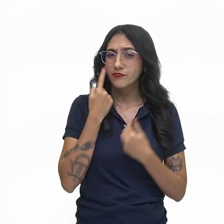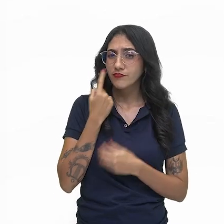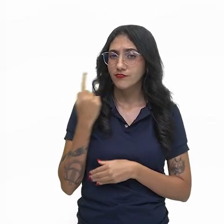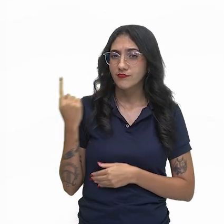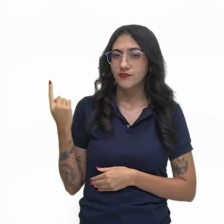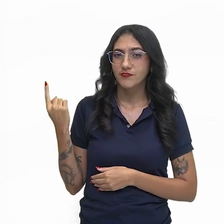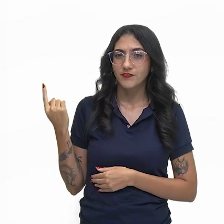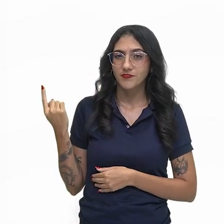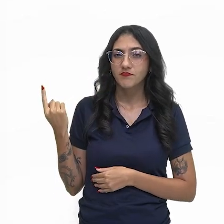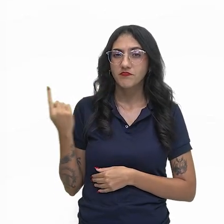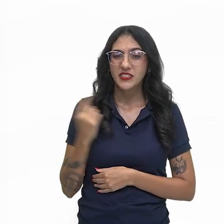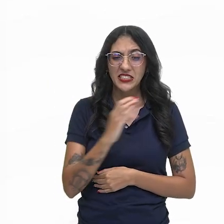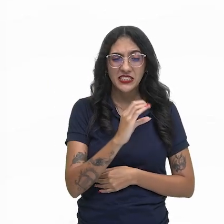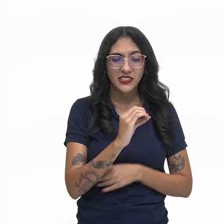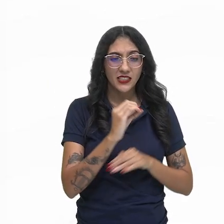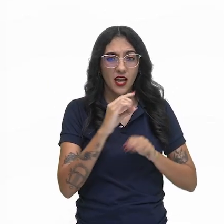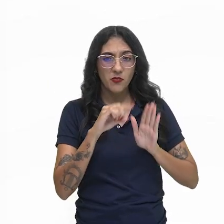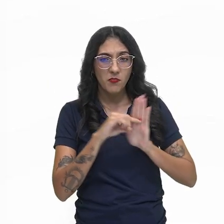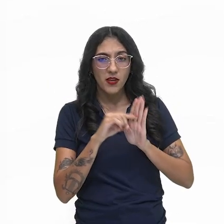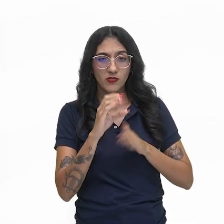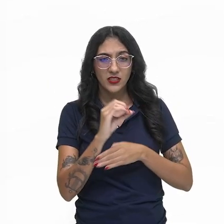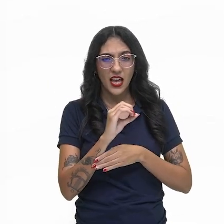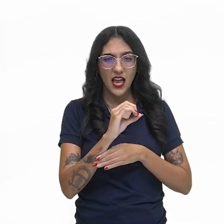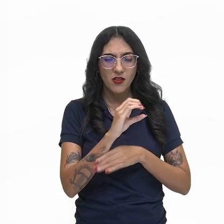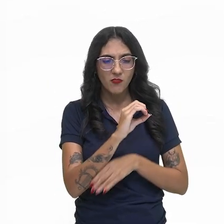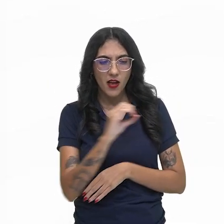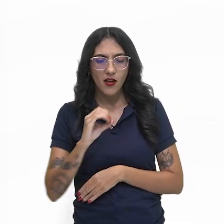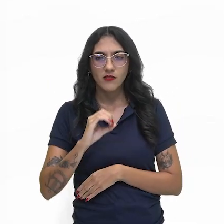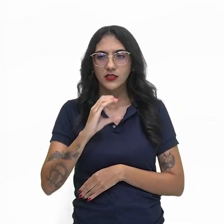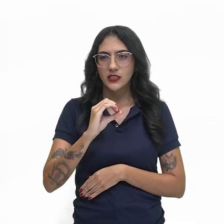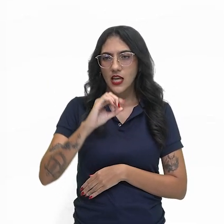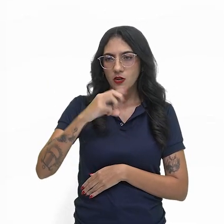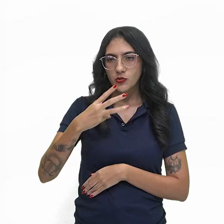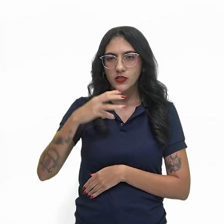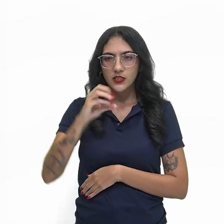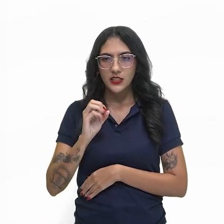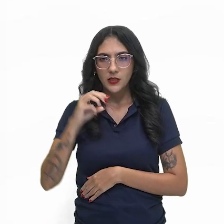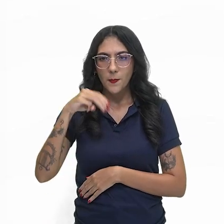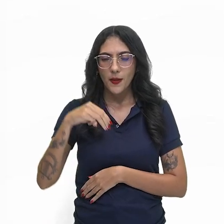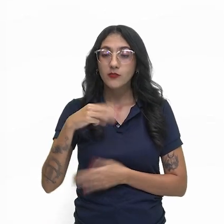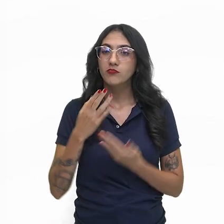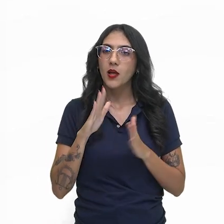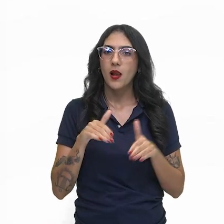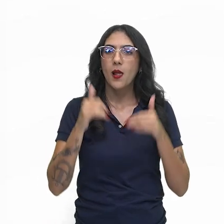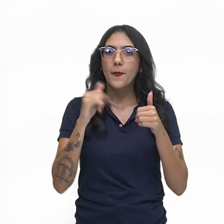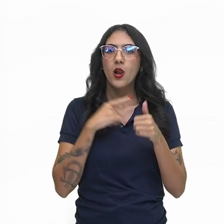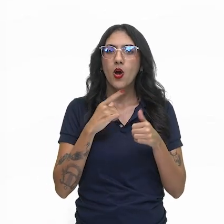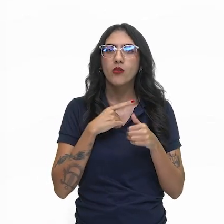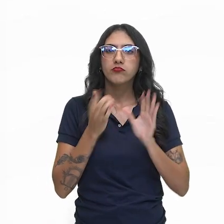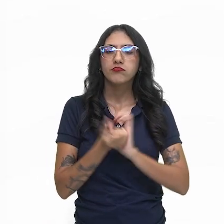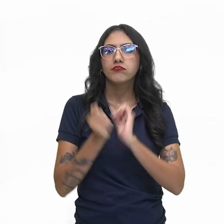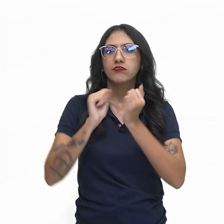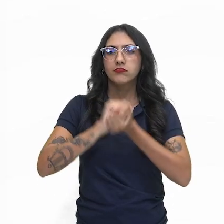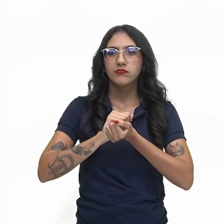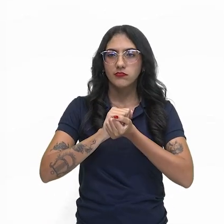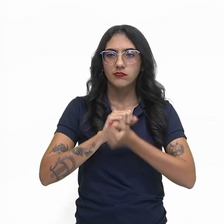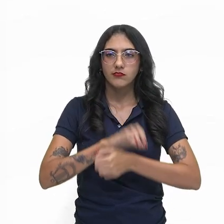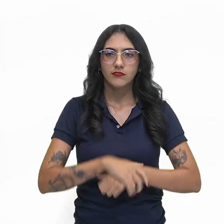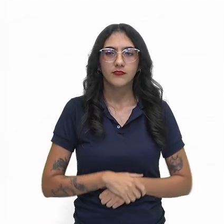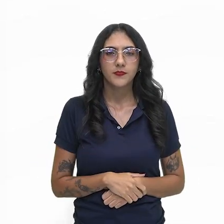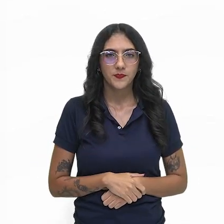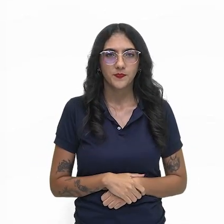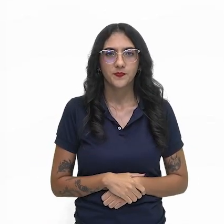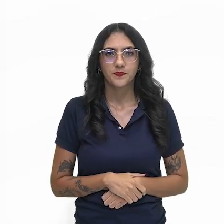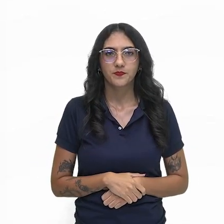0,000030 metros, tá certo? Então, aqui alguns exemplos de números que são melhores expressos em notação científica. Então,